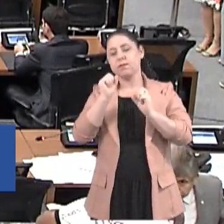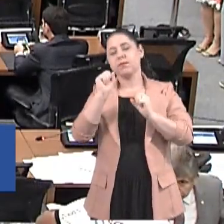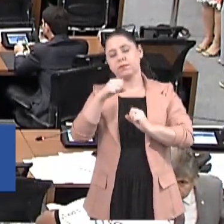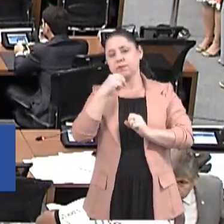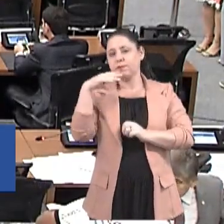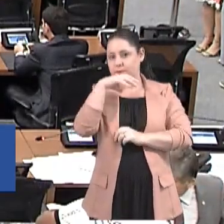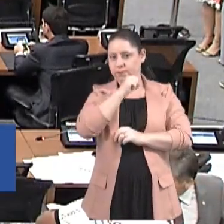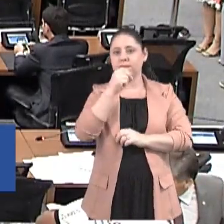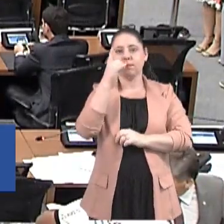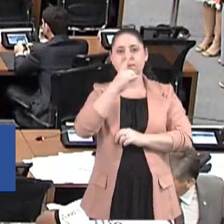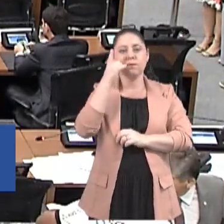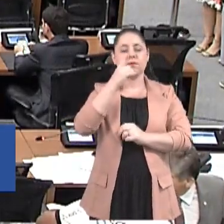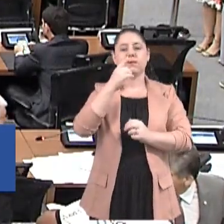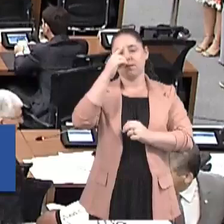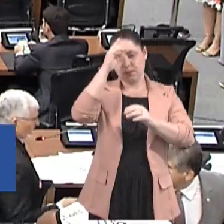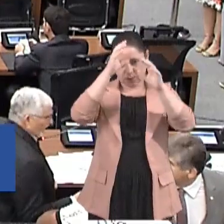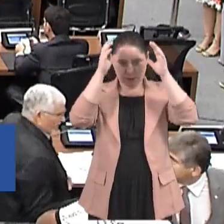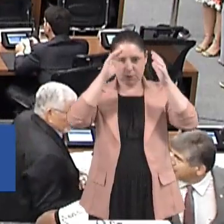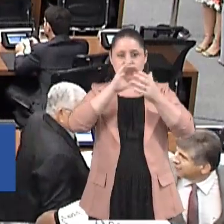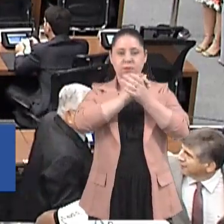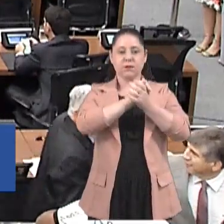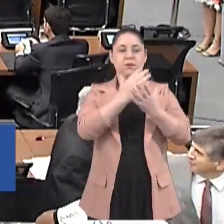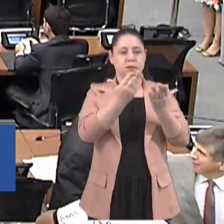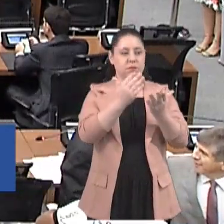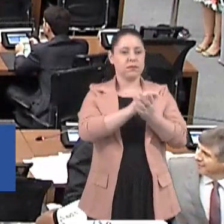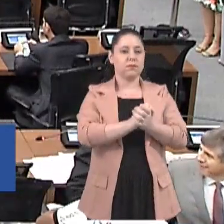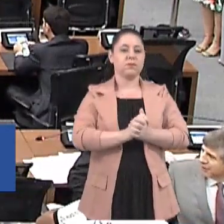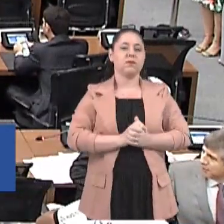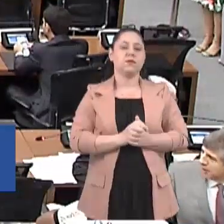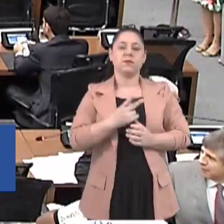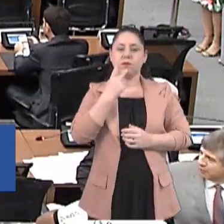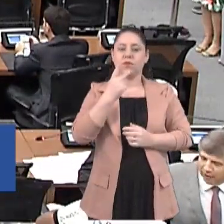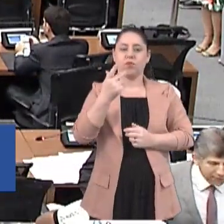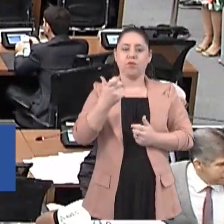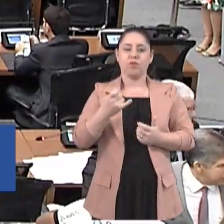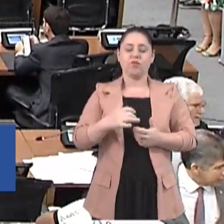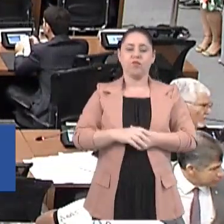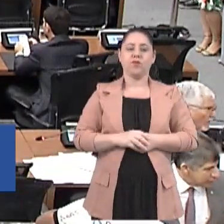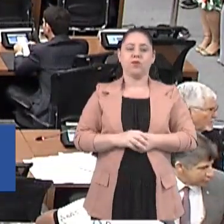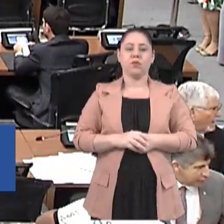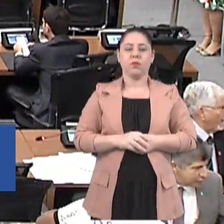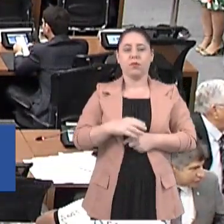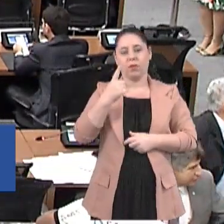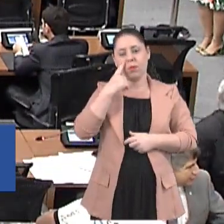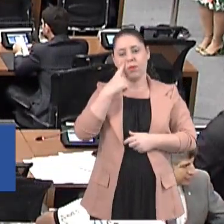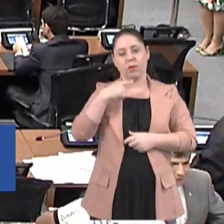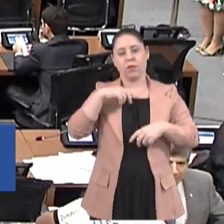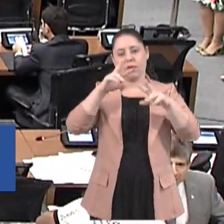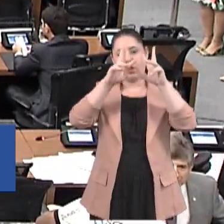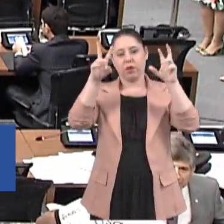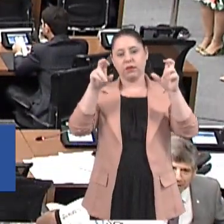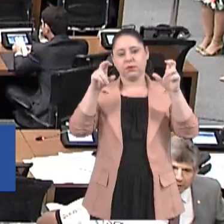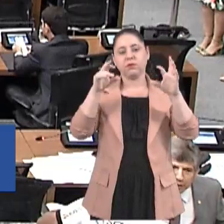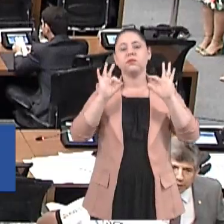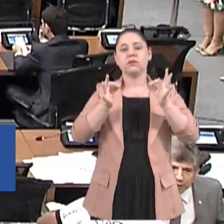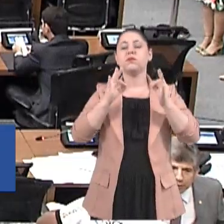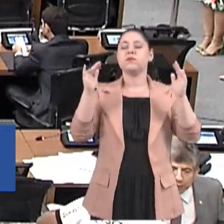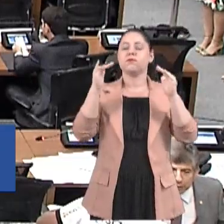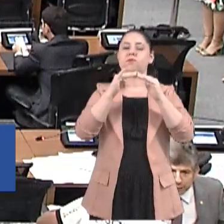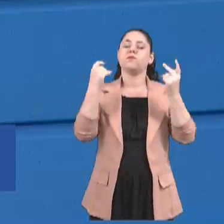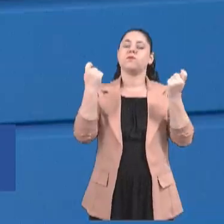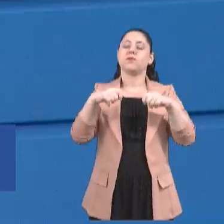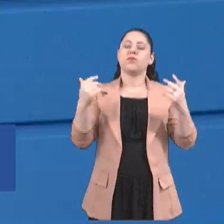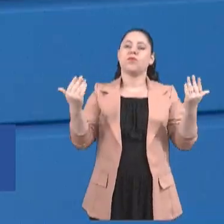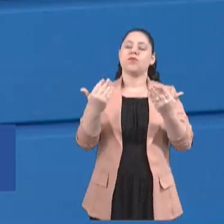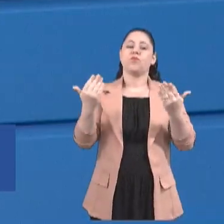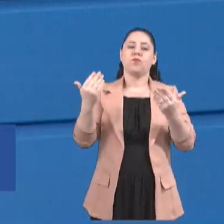Vou ser rápida, deputado Caravina, parabenizar pela palavra, né, pelo tema oportuno, necessário